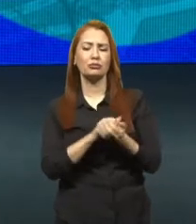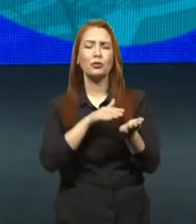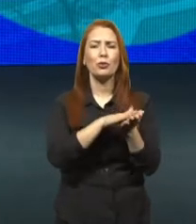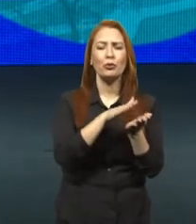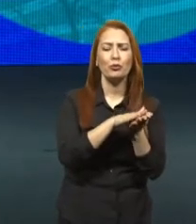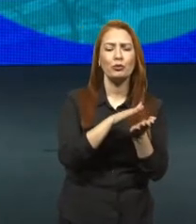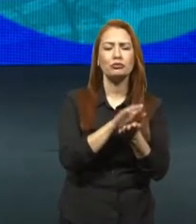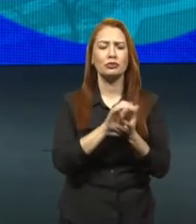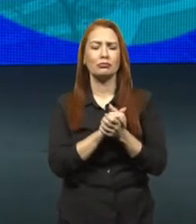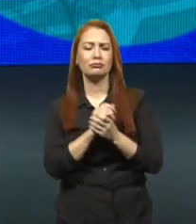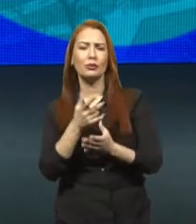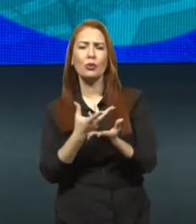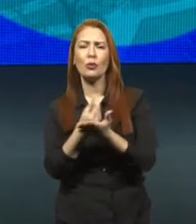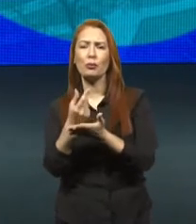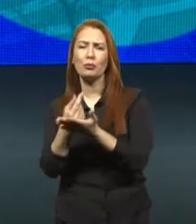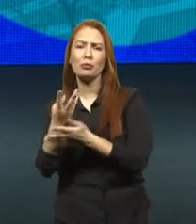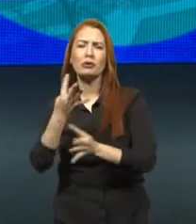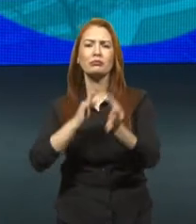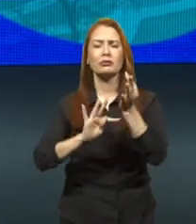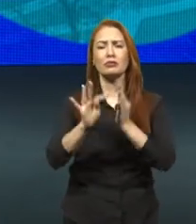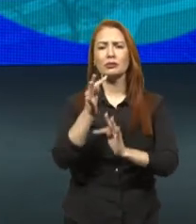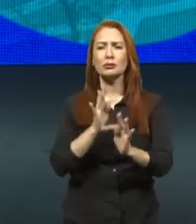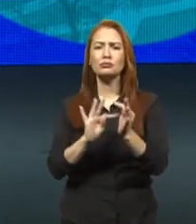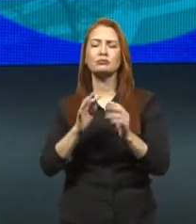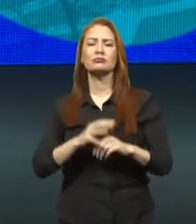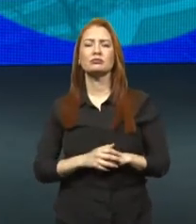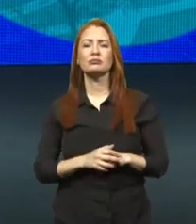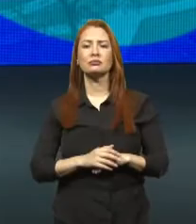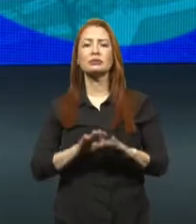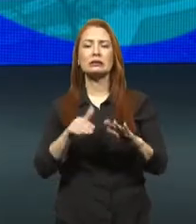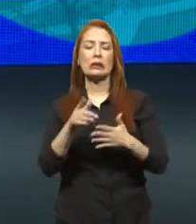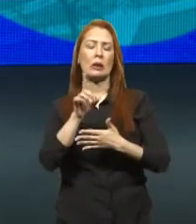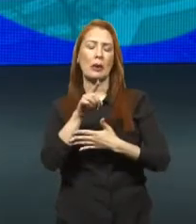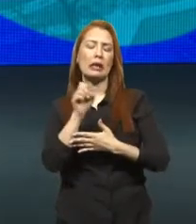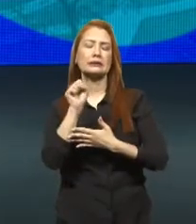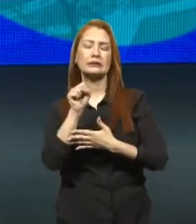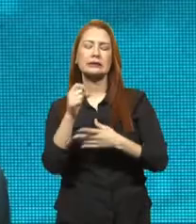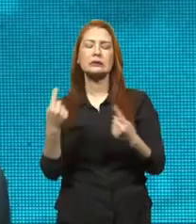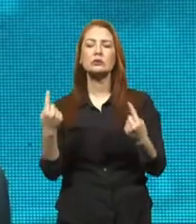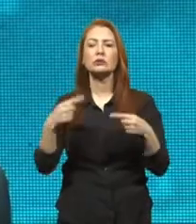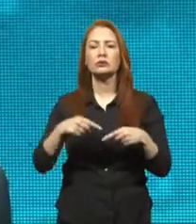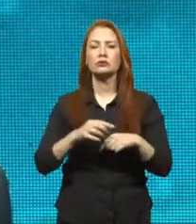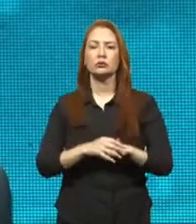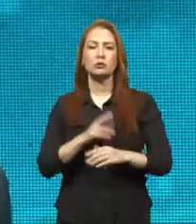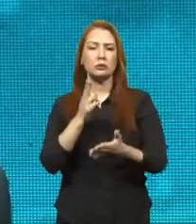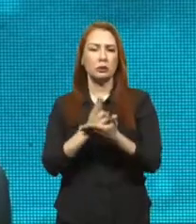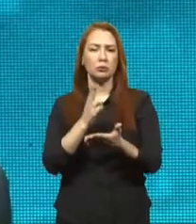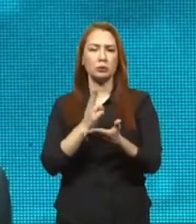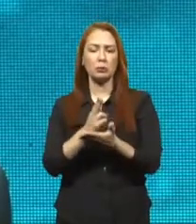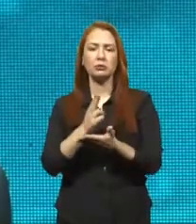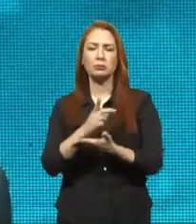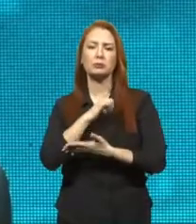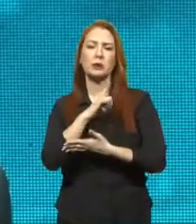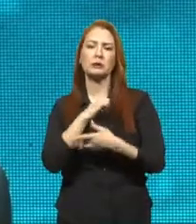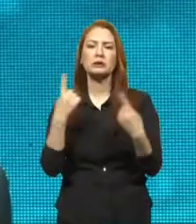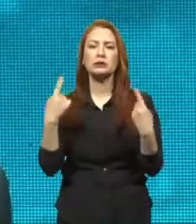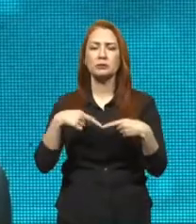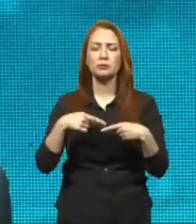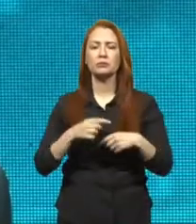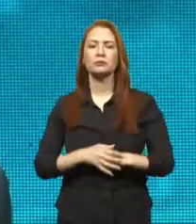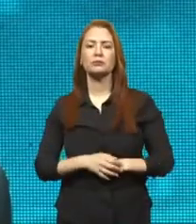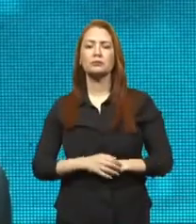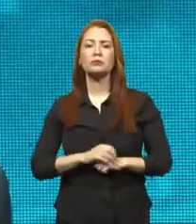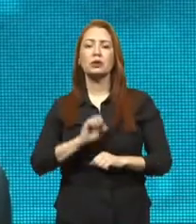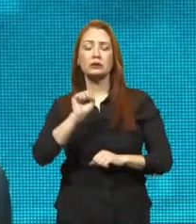que beneficia, tem a tecnologia, se pode ou se não pode, enfim. É um desafio, né? É um desafio constante, diário. E a gente tem a